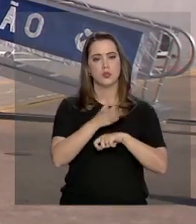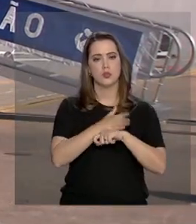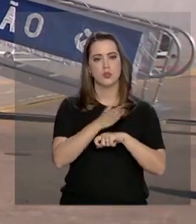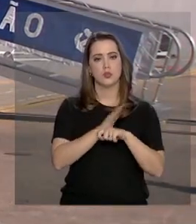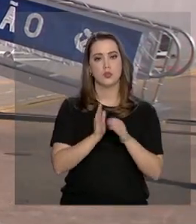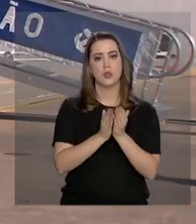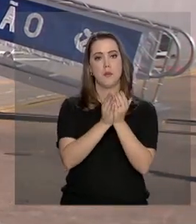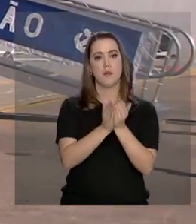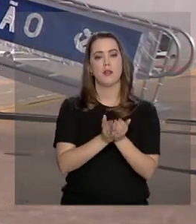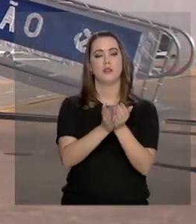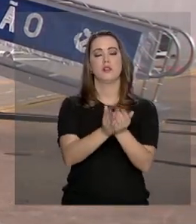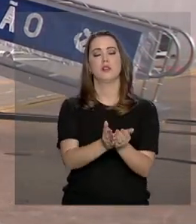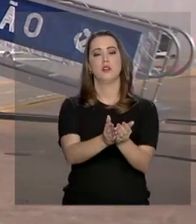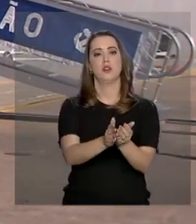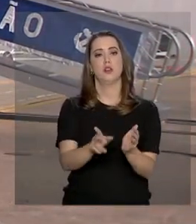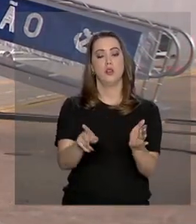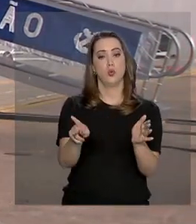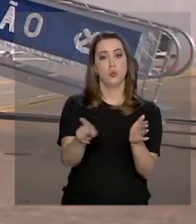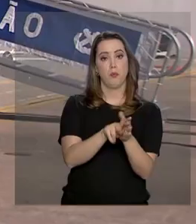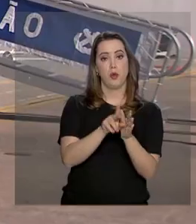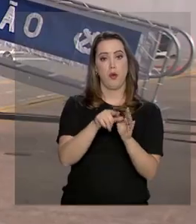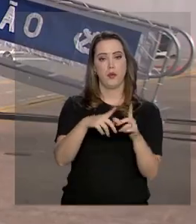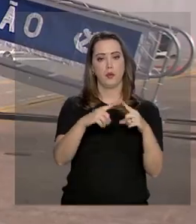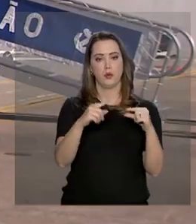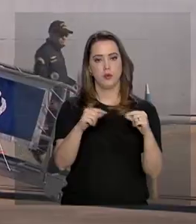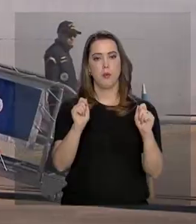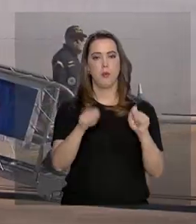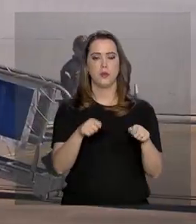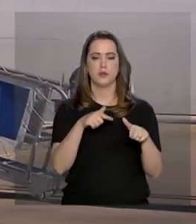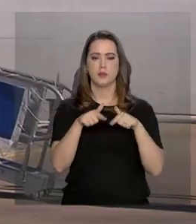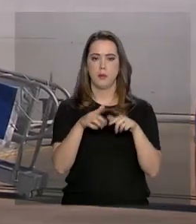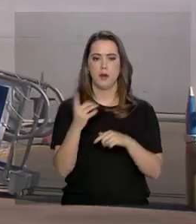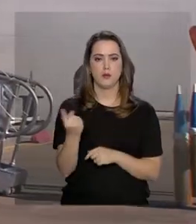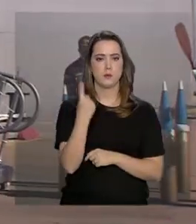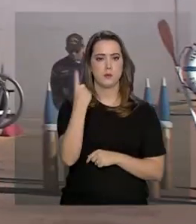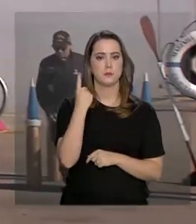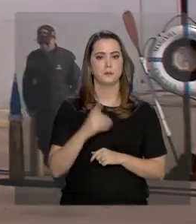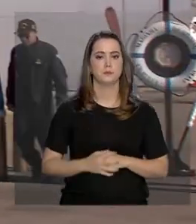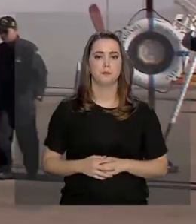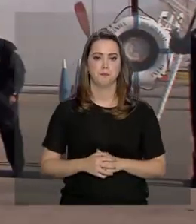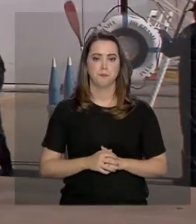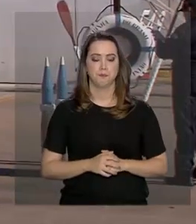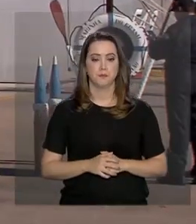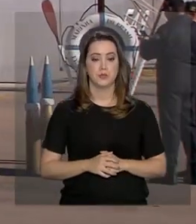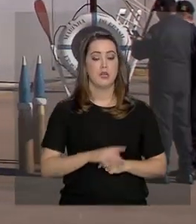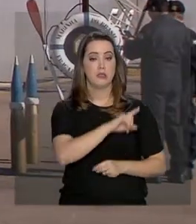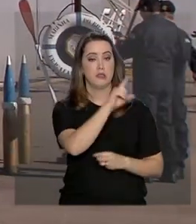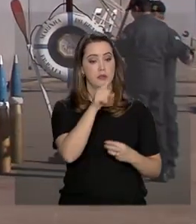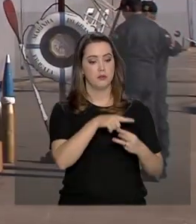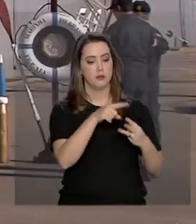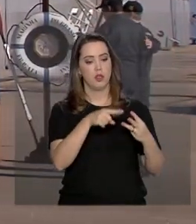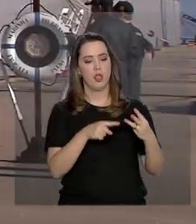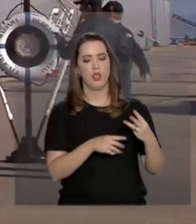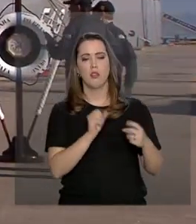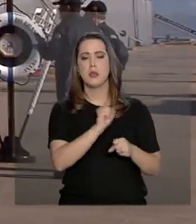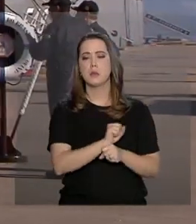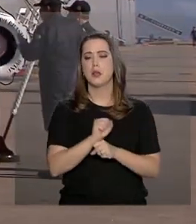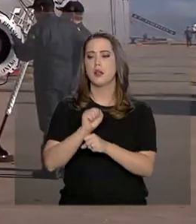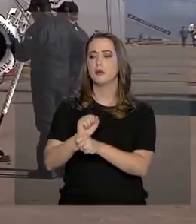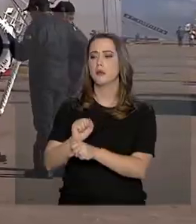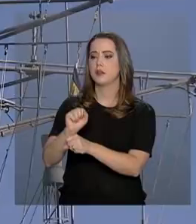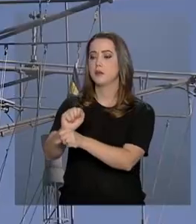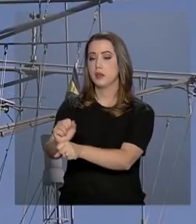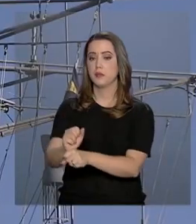da Marinha do Líbano, para que eles possam, por si próprios, exercer essa tarefa. A Fragata União vai fazer 3 escalas antes do destino